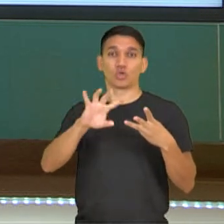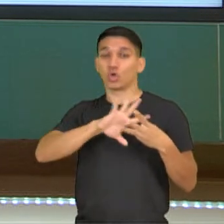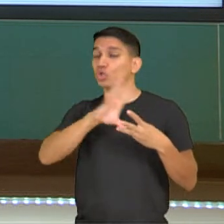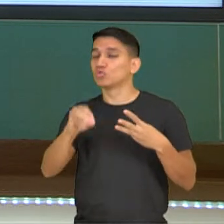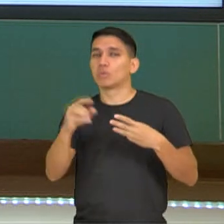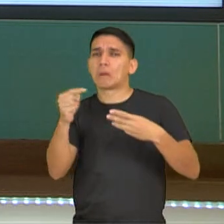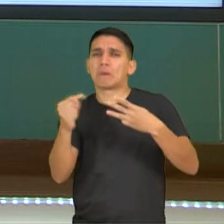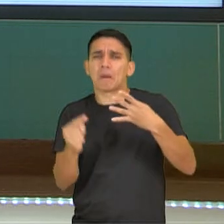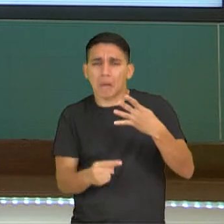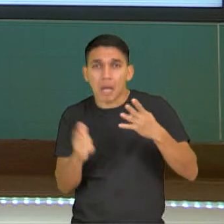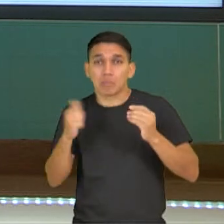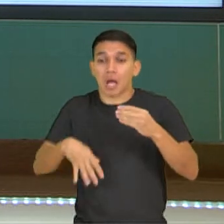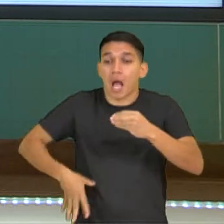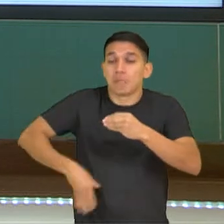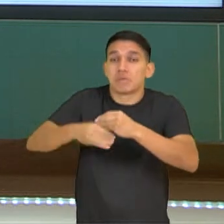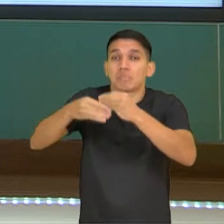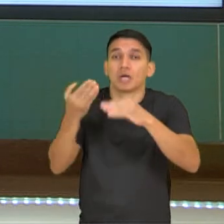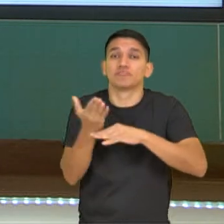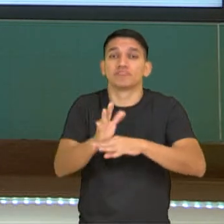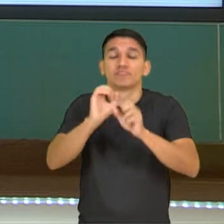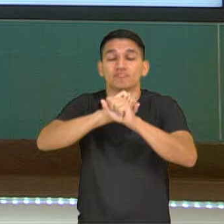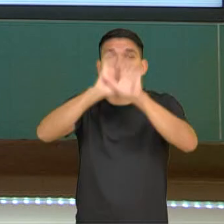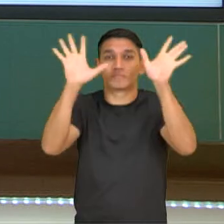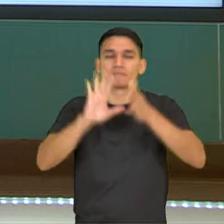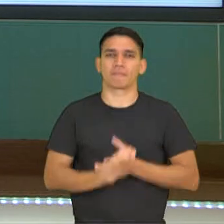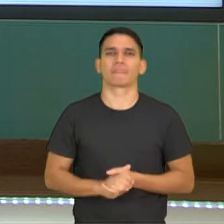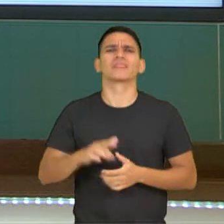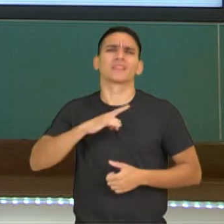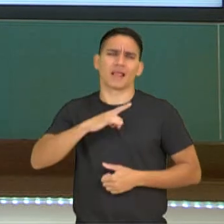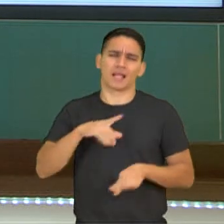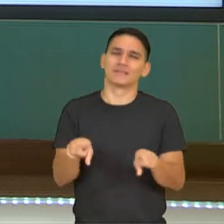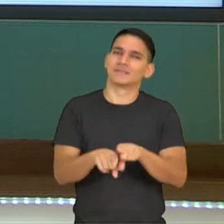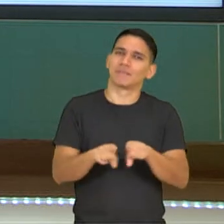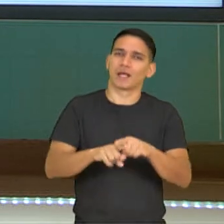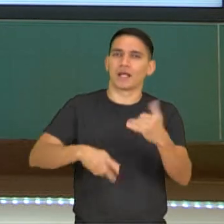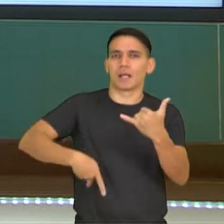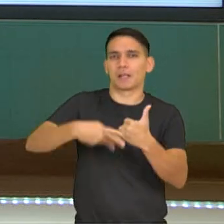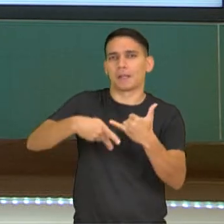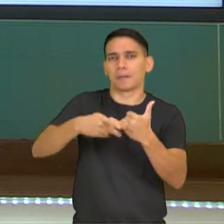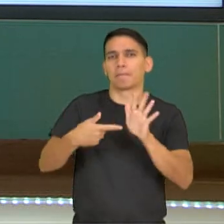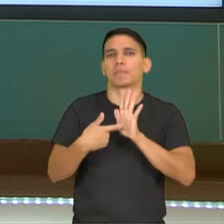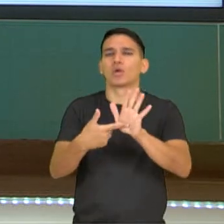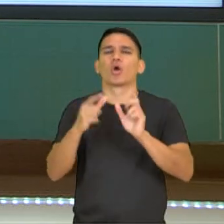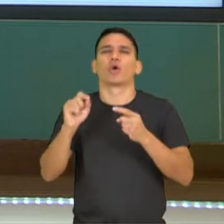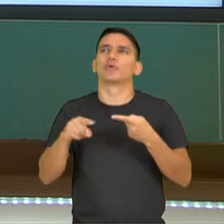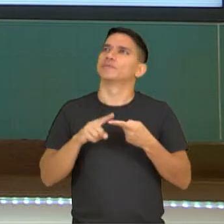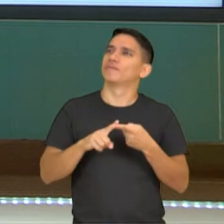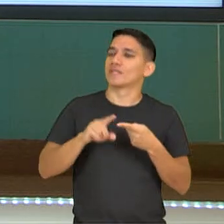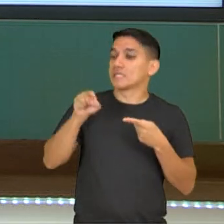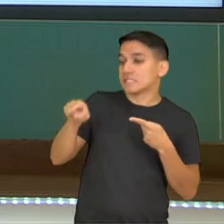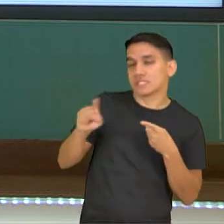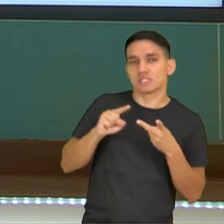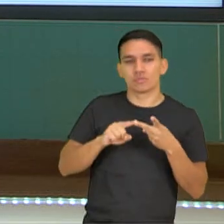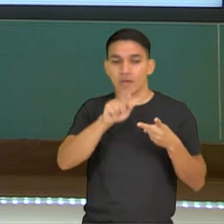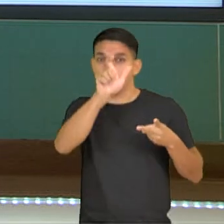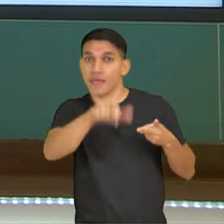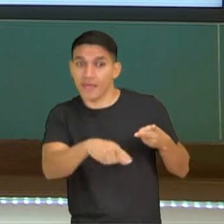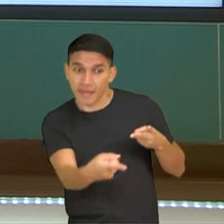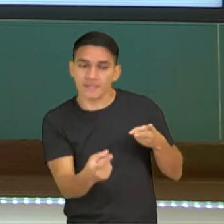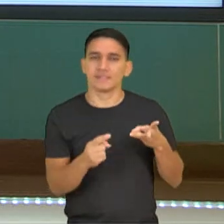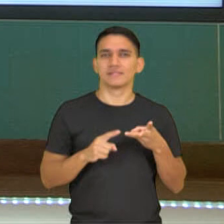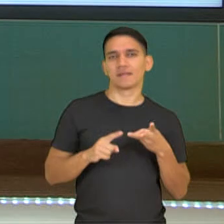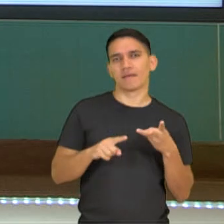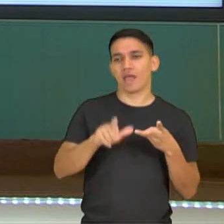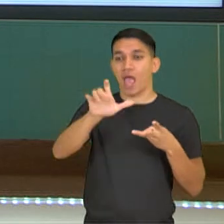às palavras, aos enunciados, né? Pronomes, temos vários também, né? Pronomes demonstrativos, isto, esse, essa, né? Os